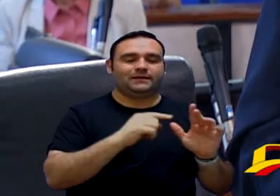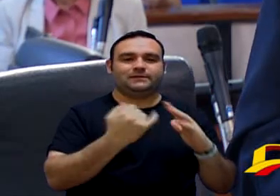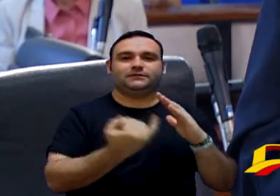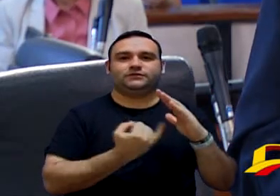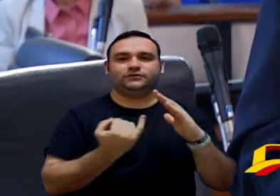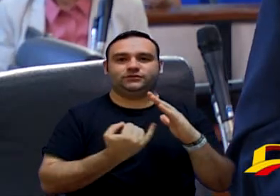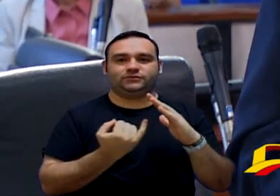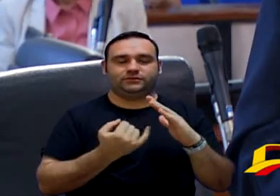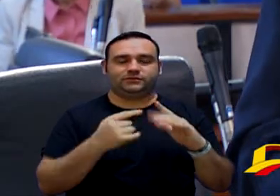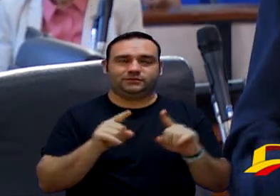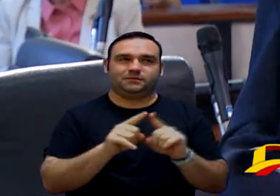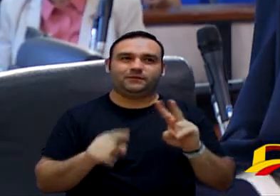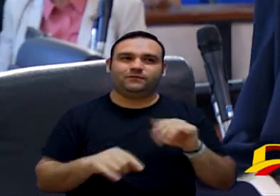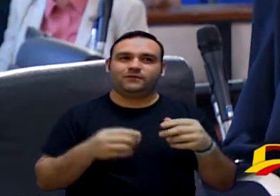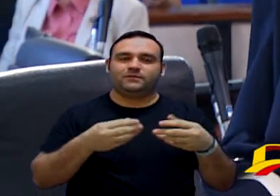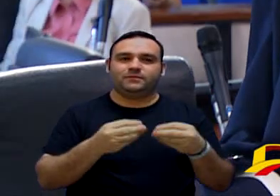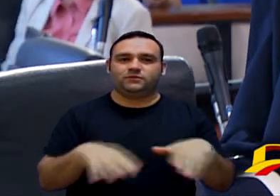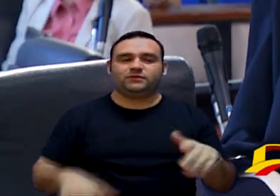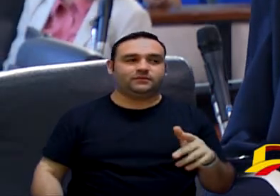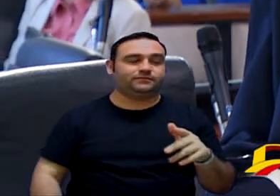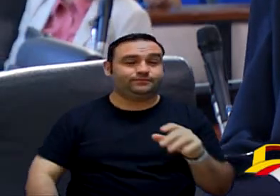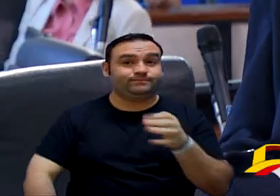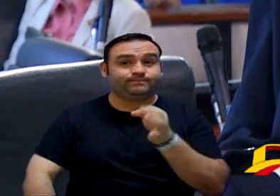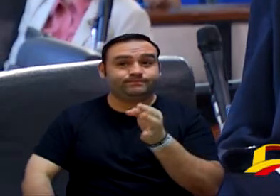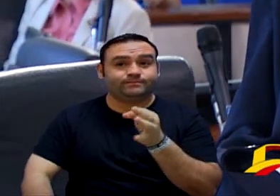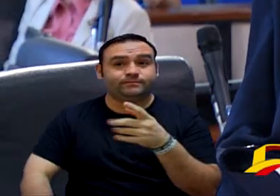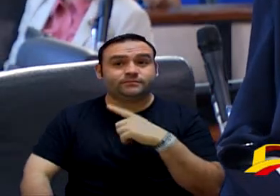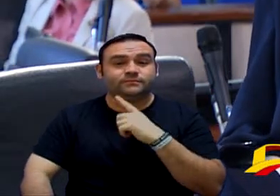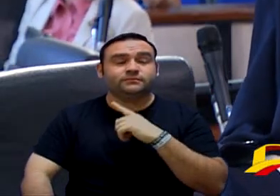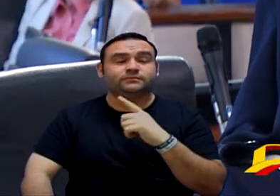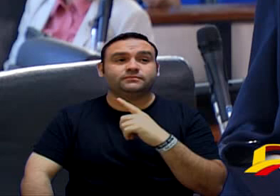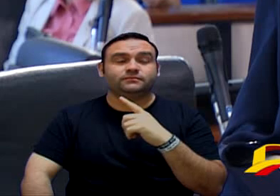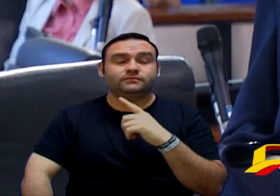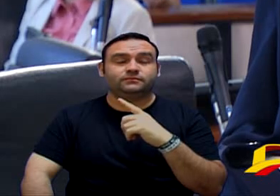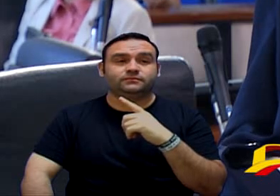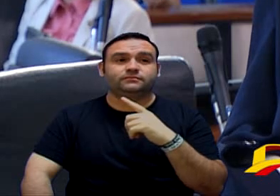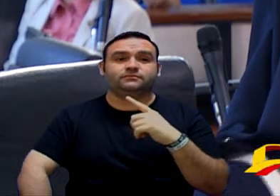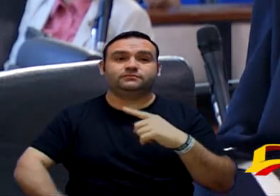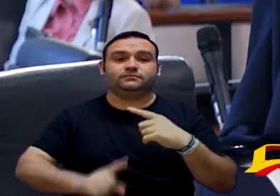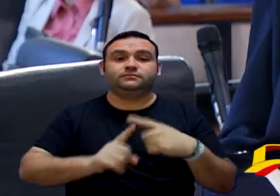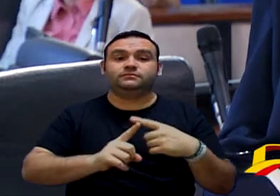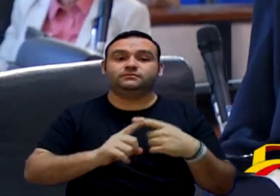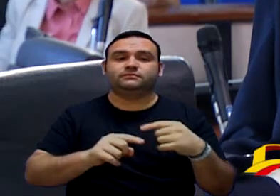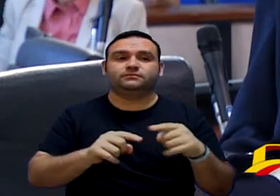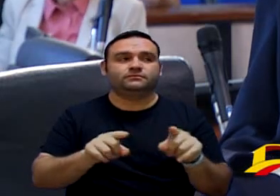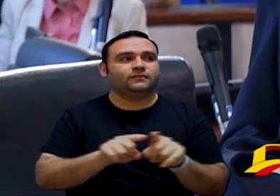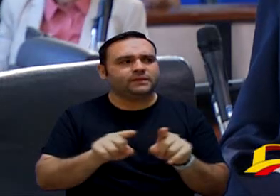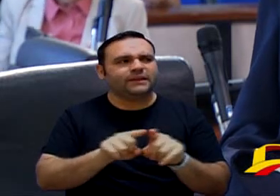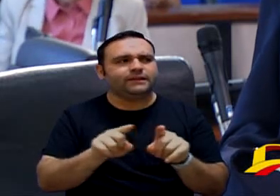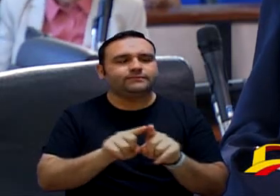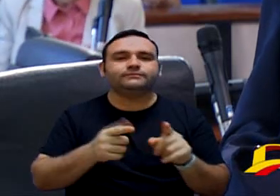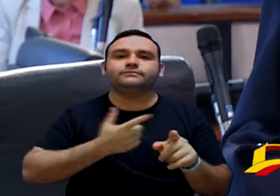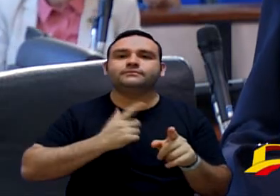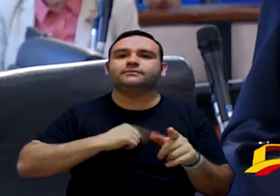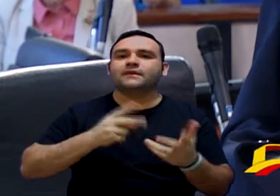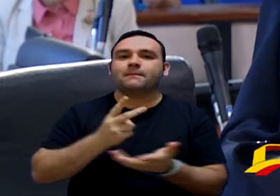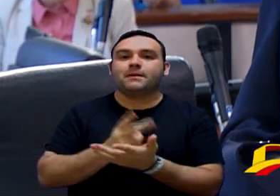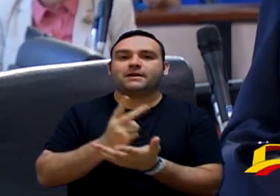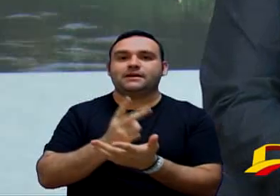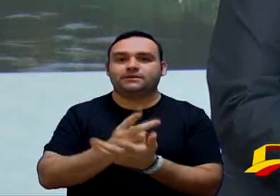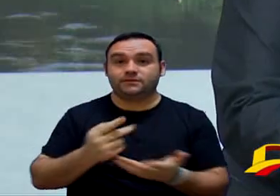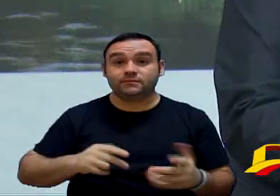e isso Vereador tem essa esse lado né porque nesse caso as casas São permanentes